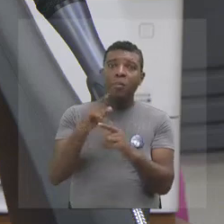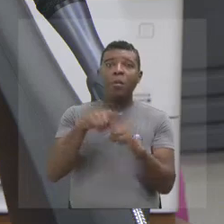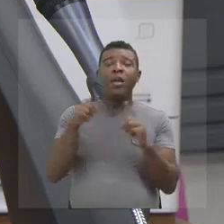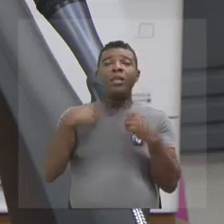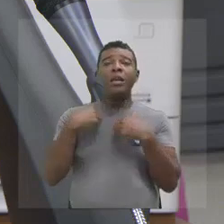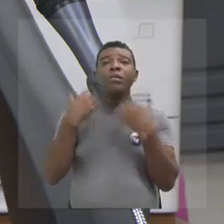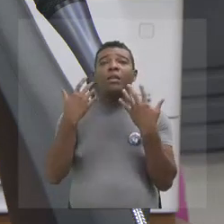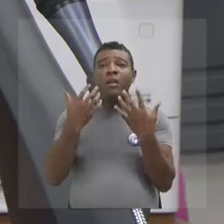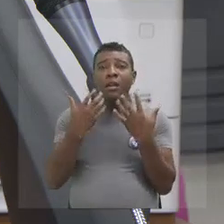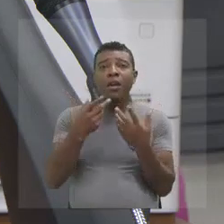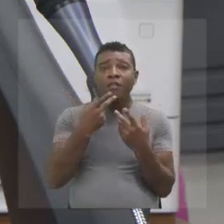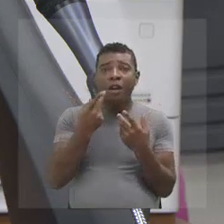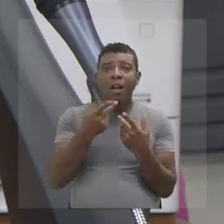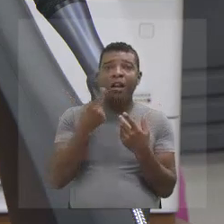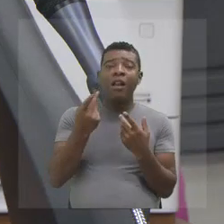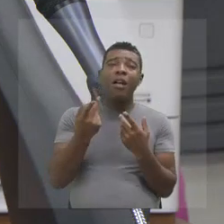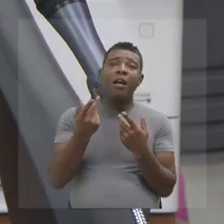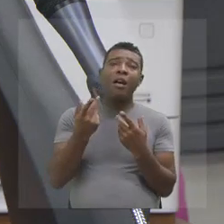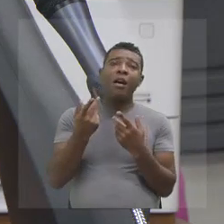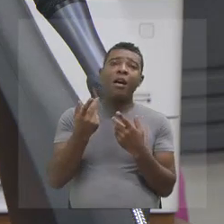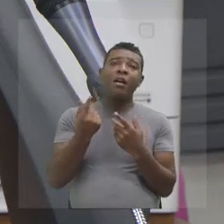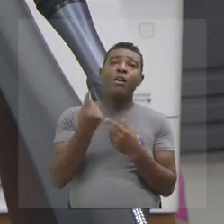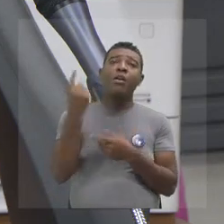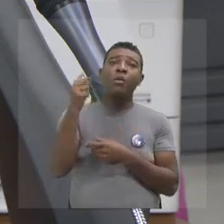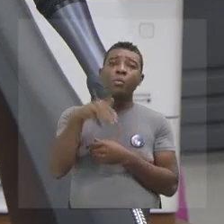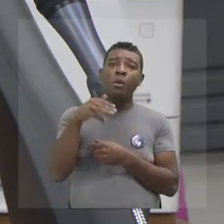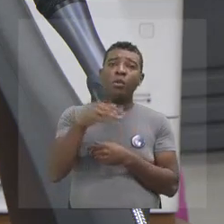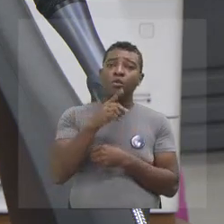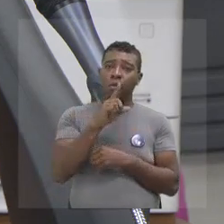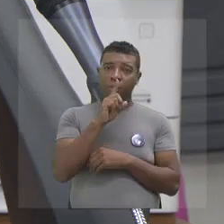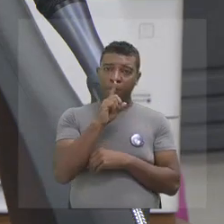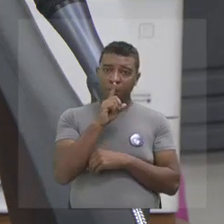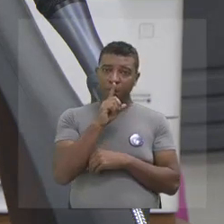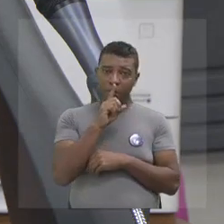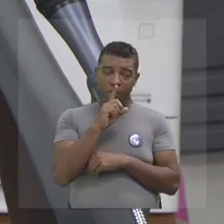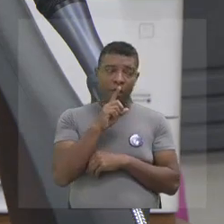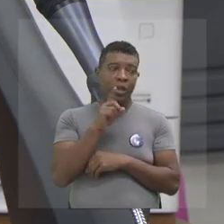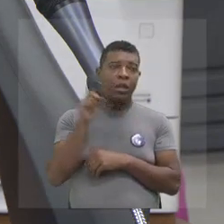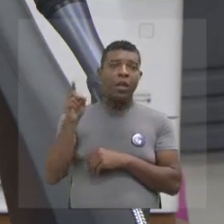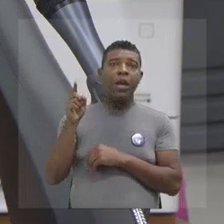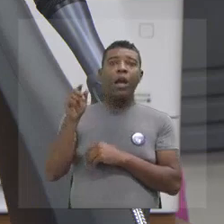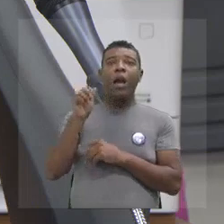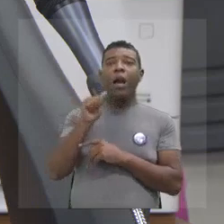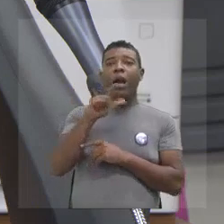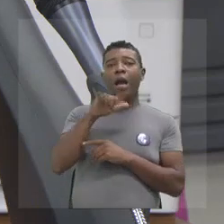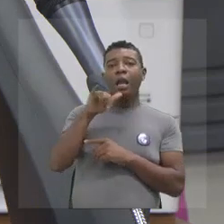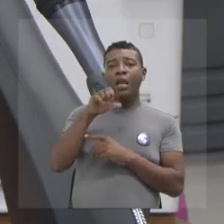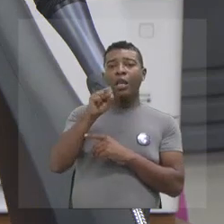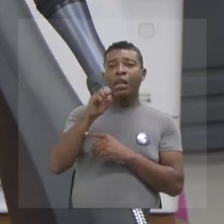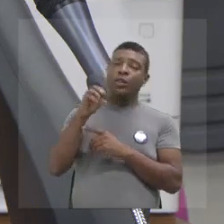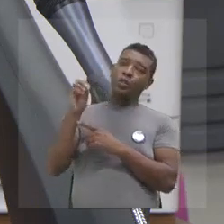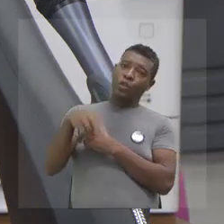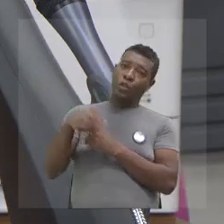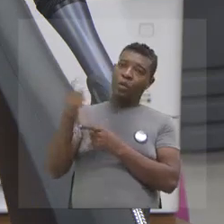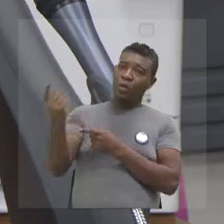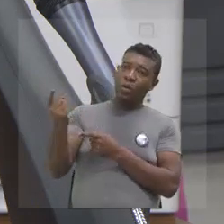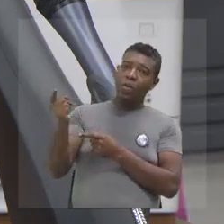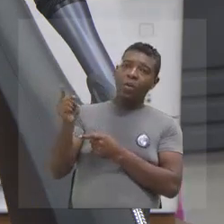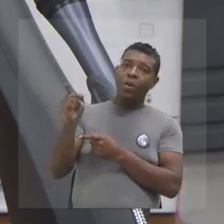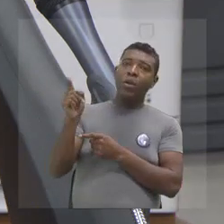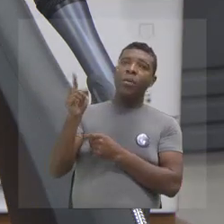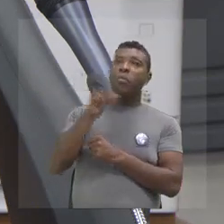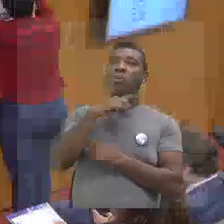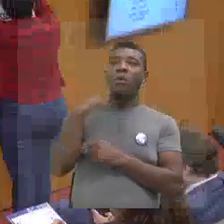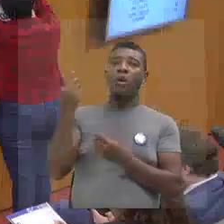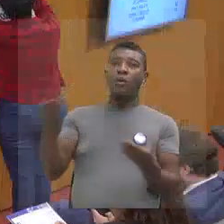de saber se nós pudéssemos fazer aqui um minuto silêncio em memória Doutor Alisson paulinelli que faleceu na manhã de